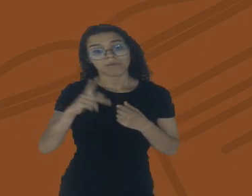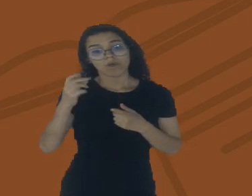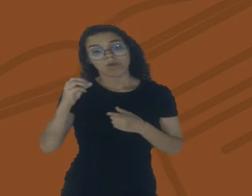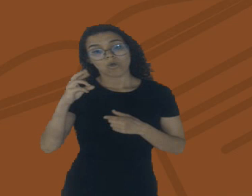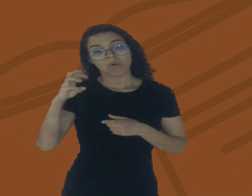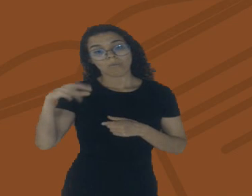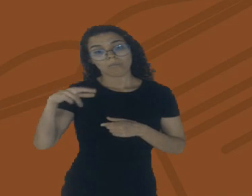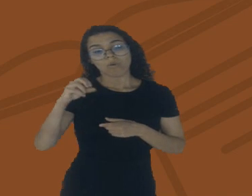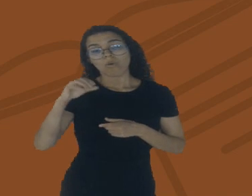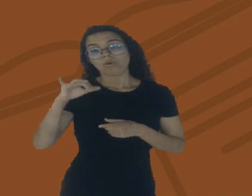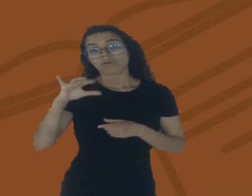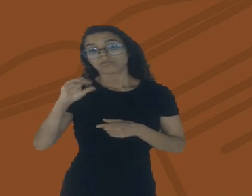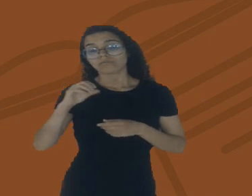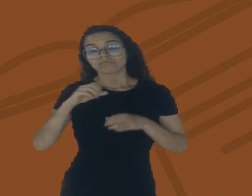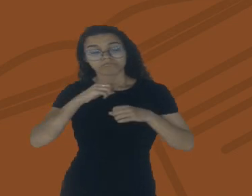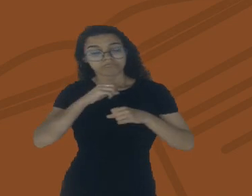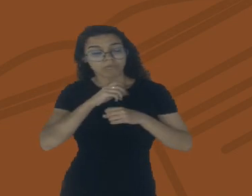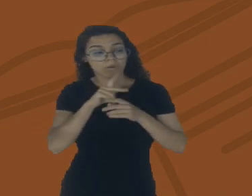hormônios